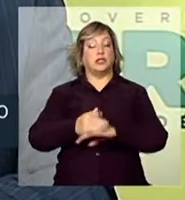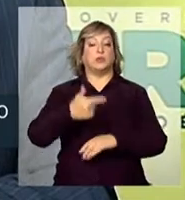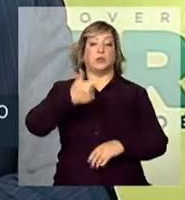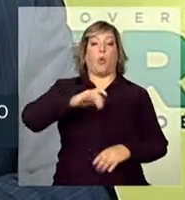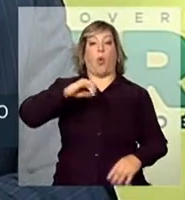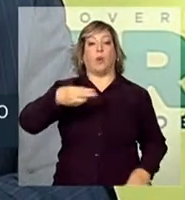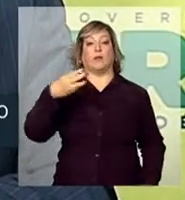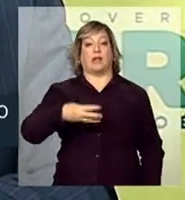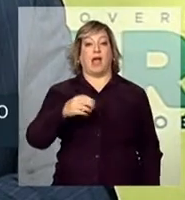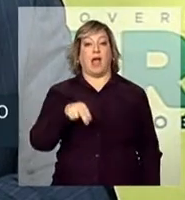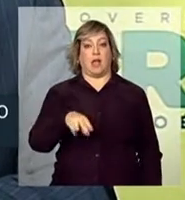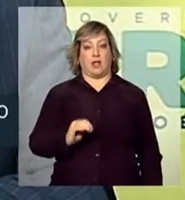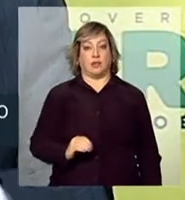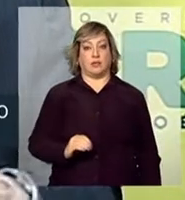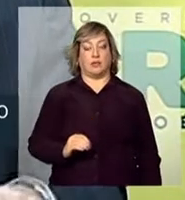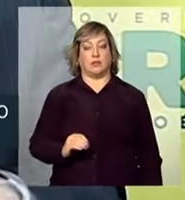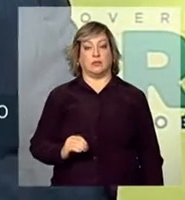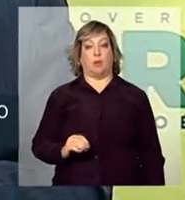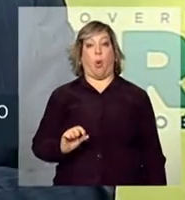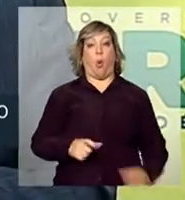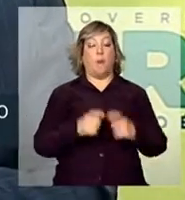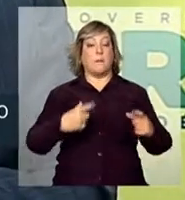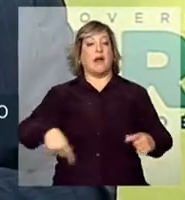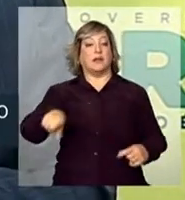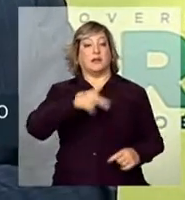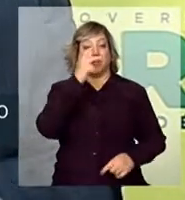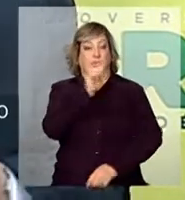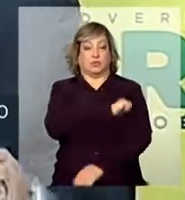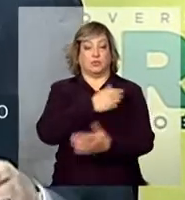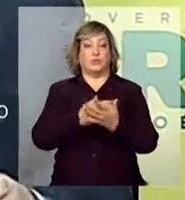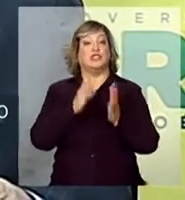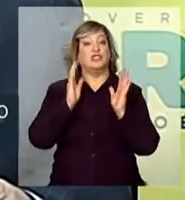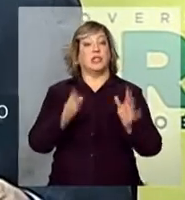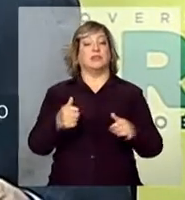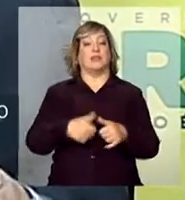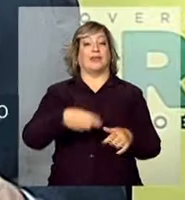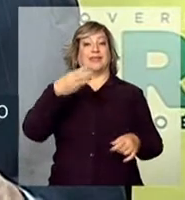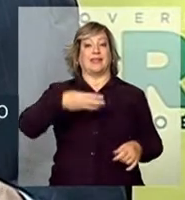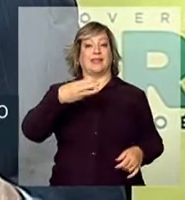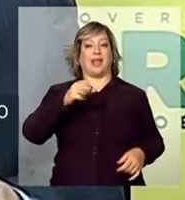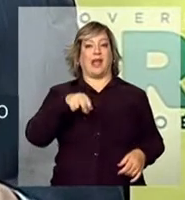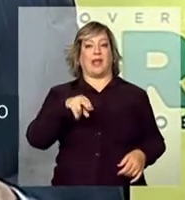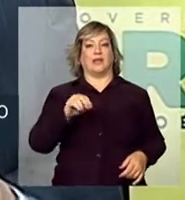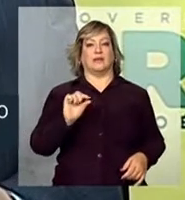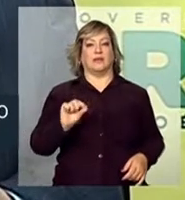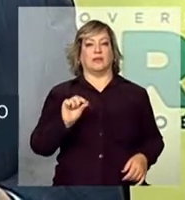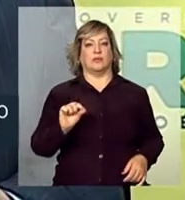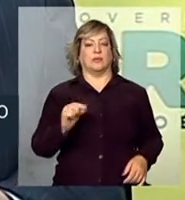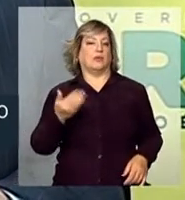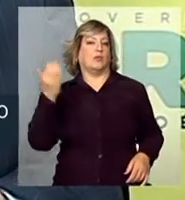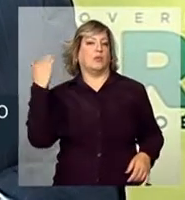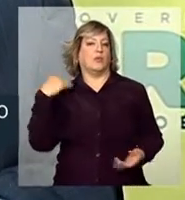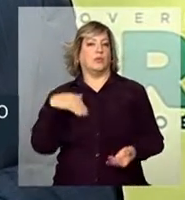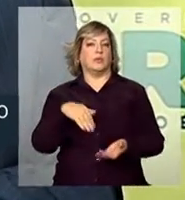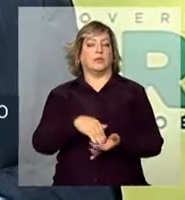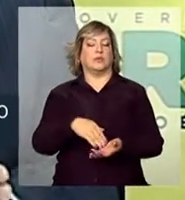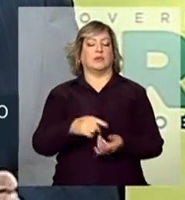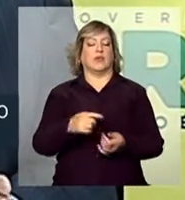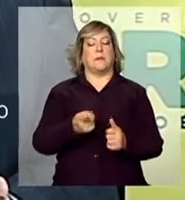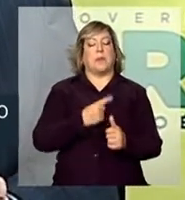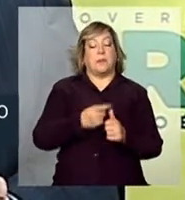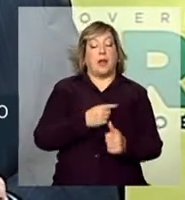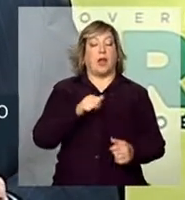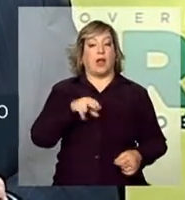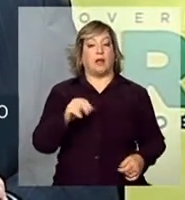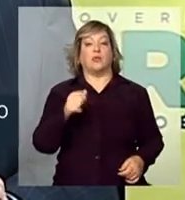e portanto o máximo que nós temos só estudantes que estão o terceiro ano e já nos últimos dois anos eu nem foi muito representativo Agora